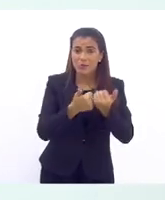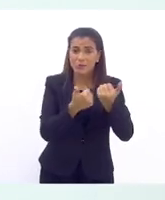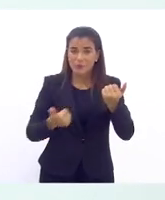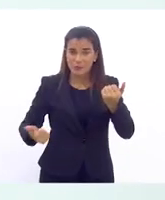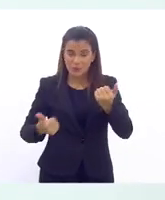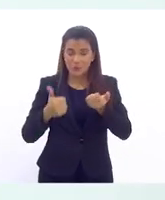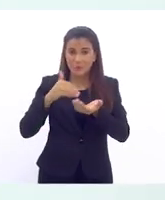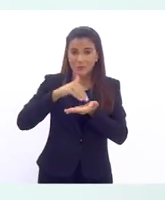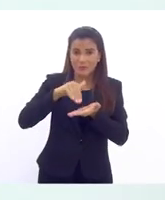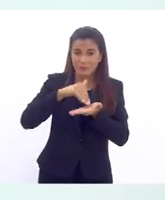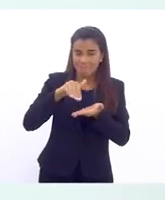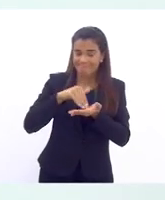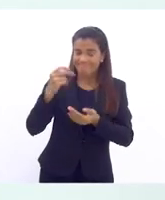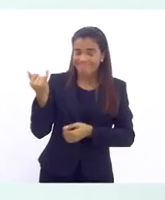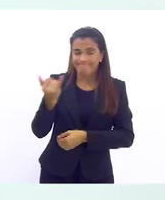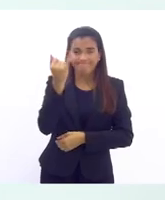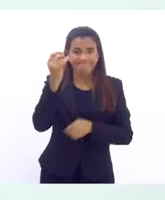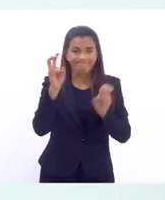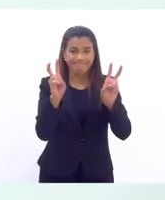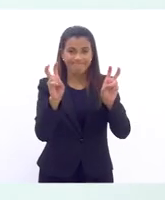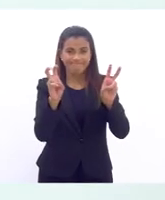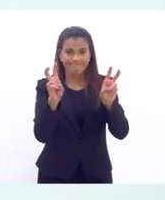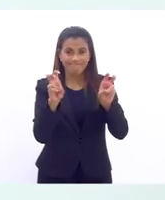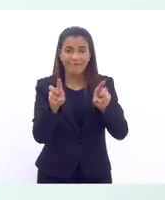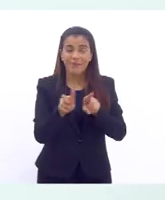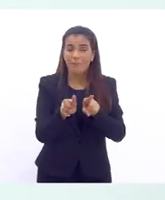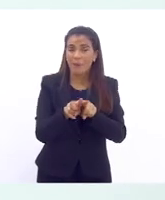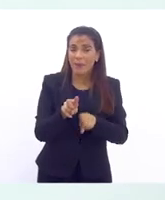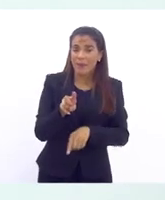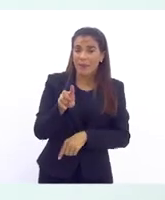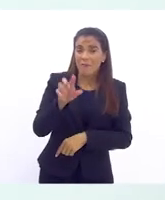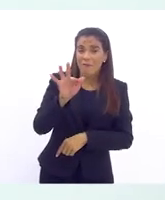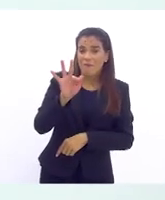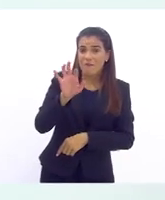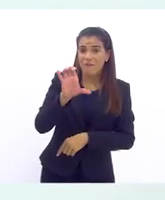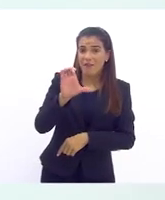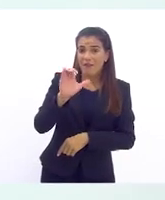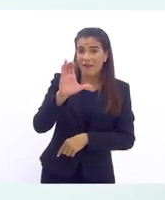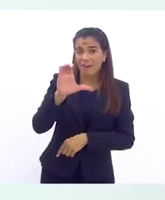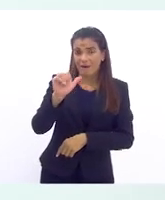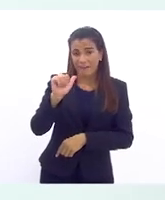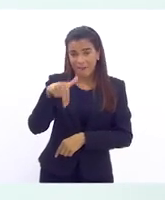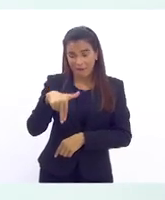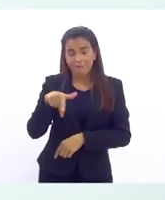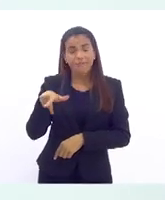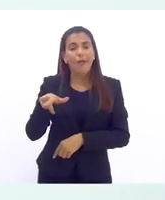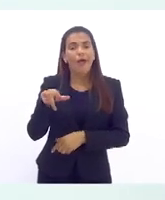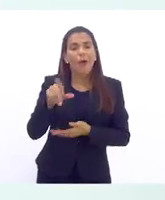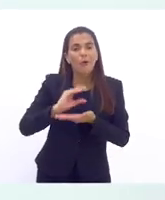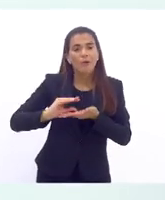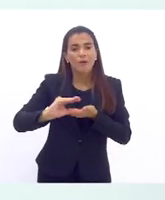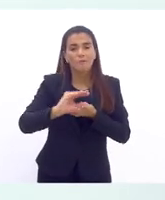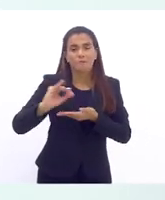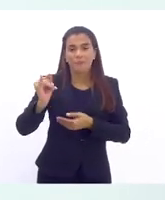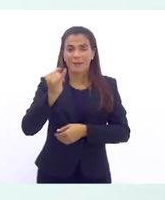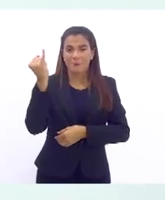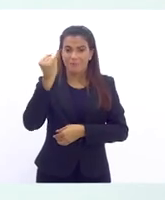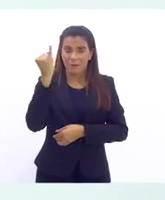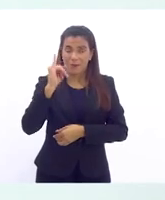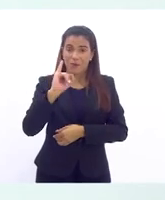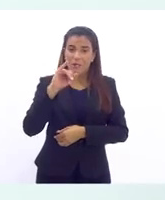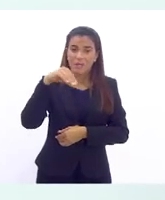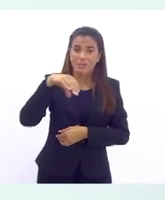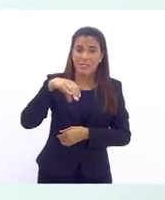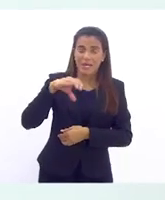importantes esse tema e destacar aqui o fecan ele é um recurso muito importante por conta do ICMS